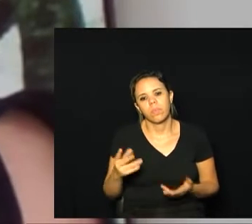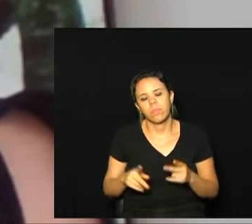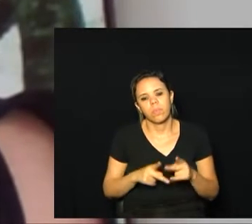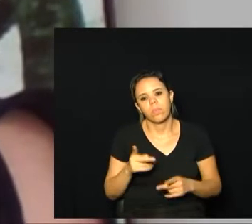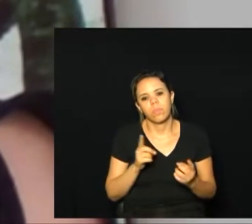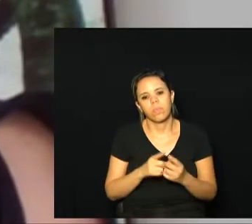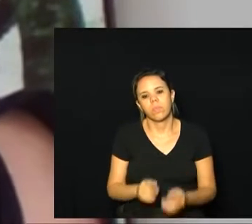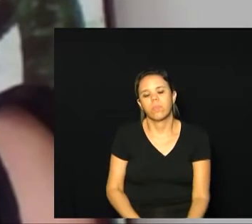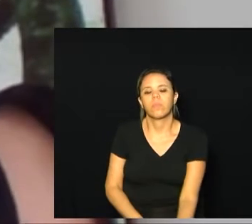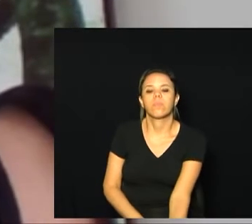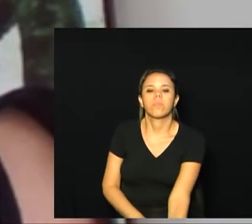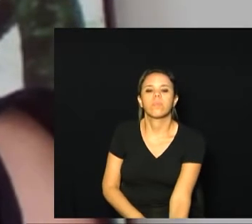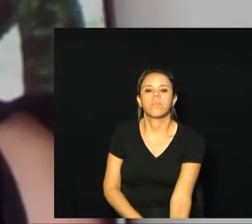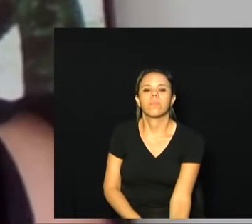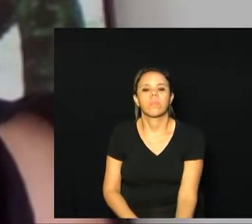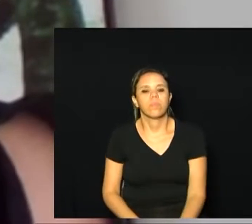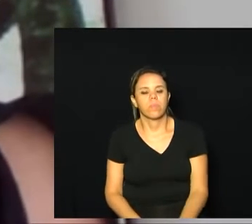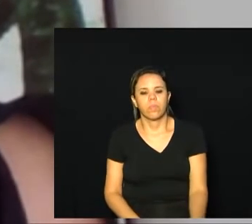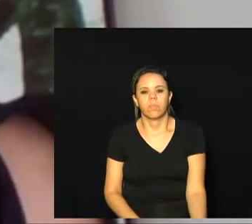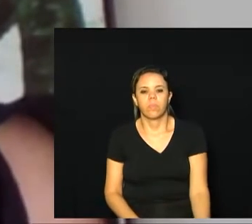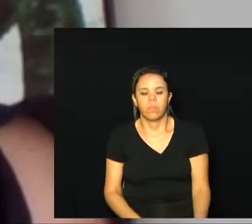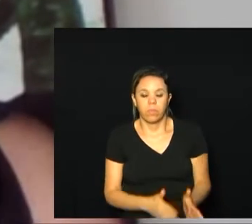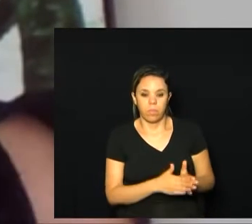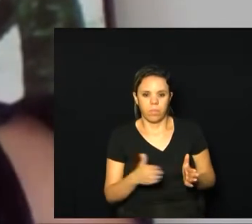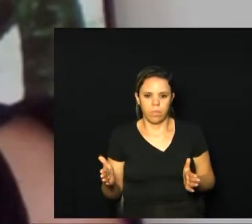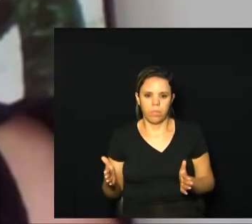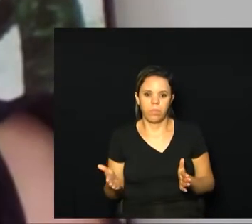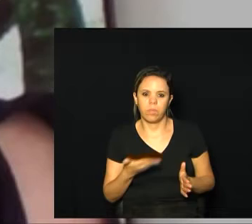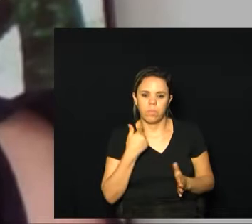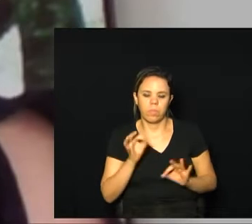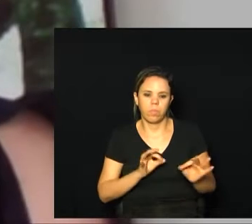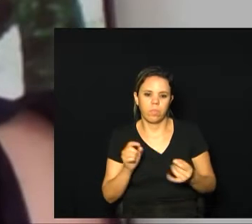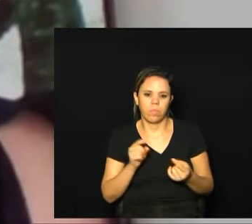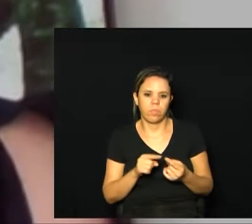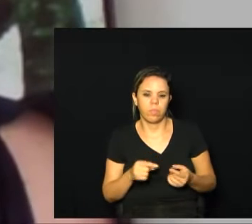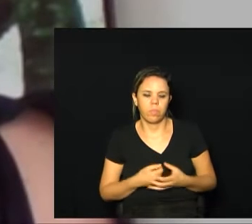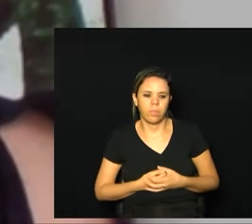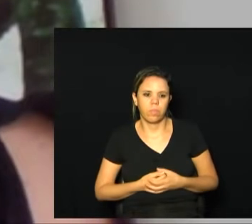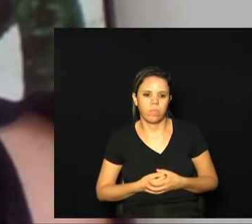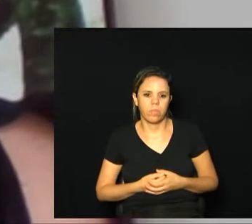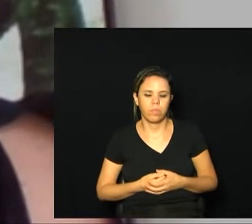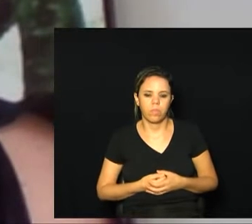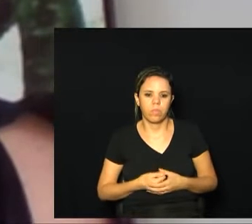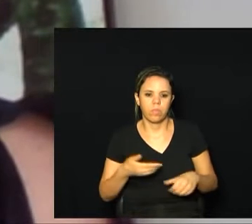serão atendidos, né? Metas de melhoria e tudo mais. Isso faz